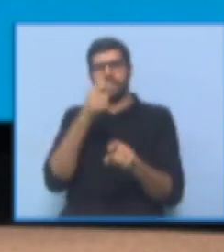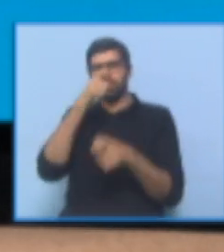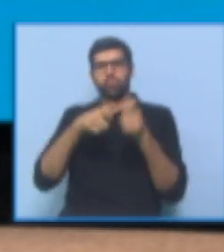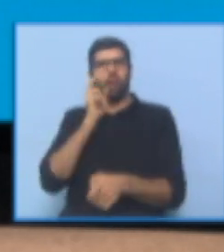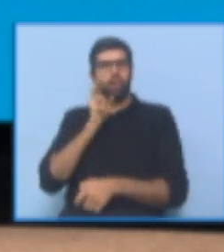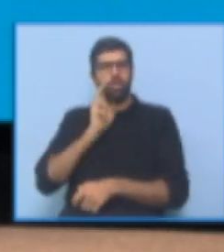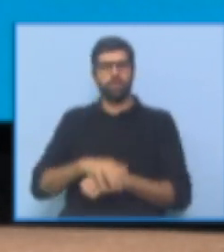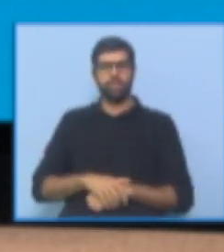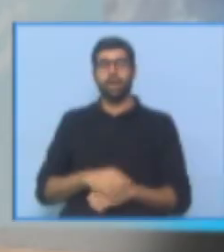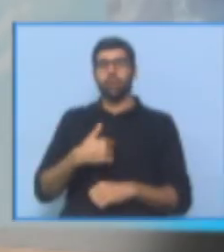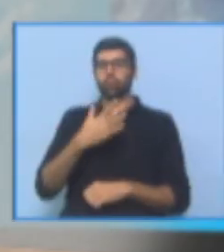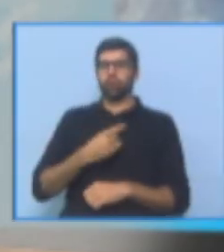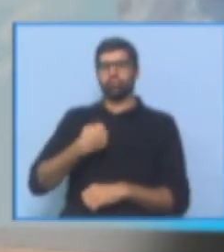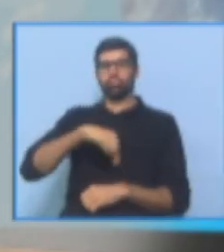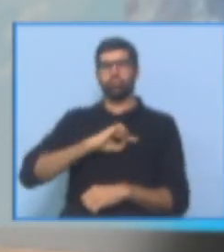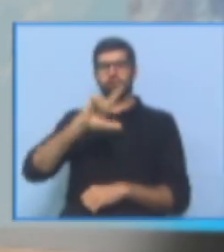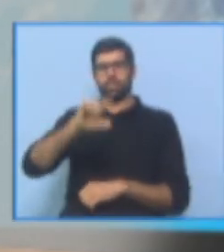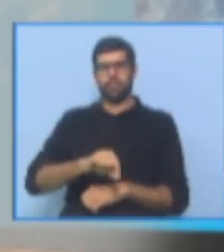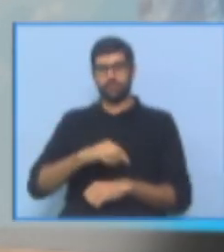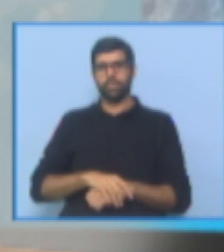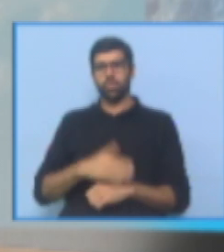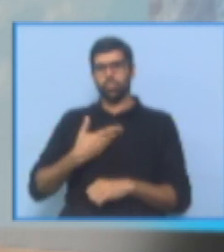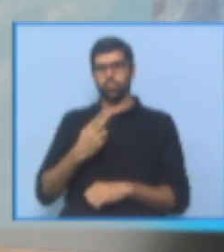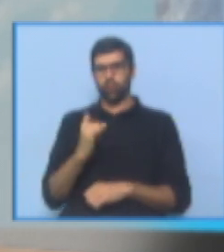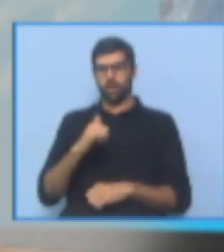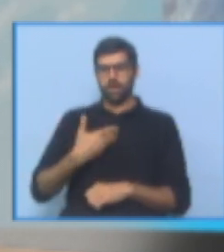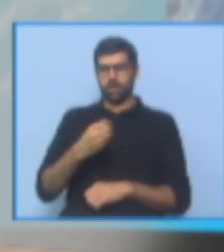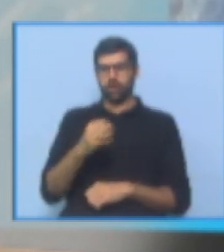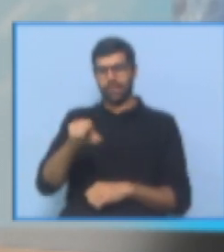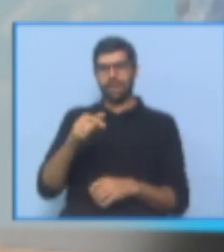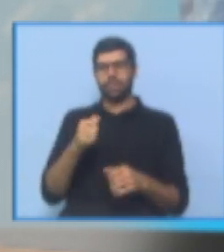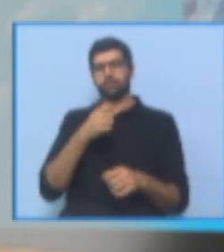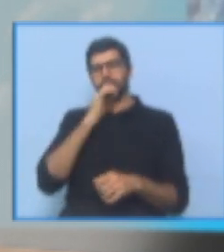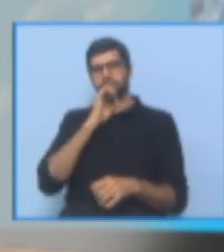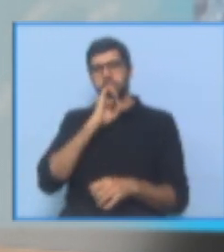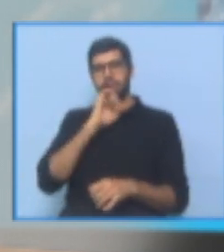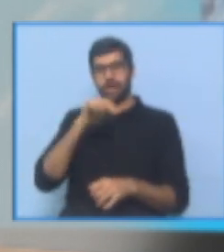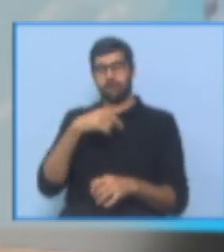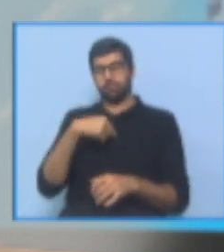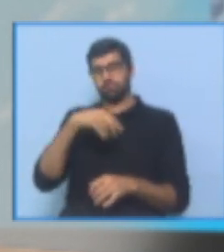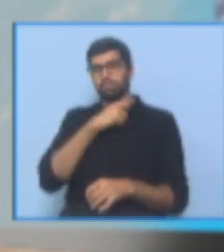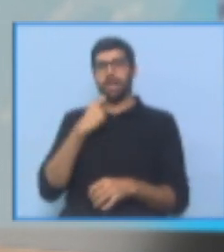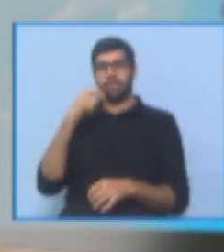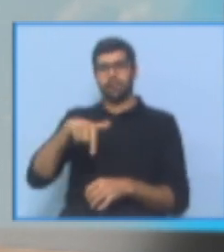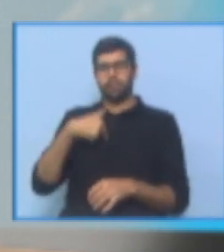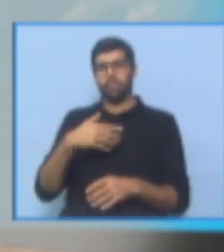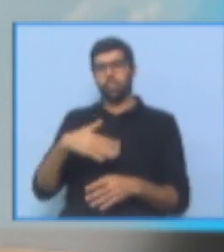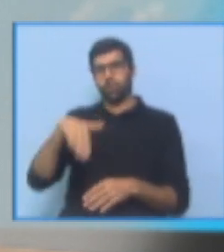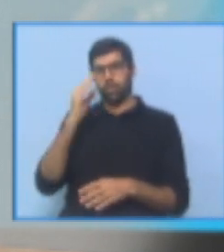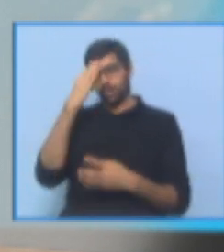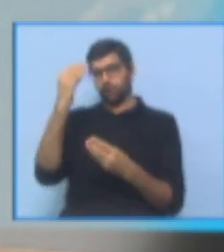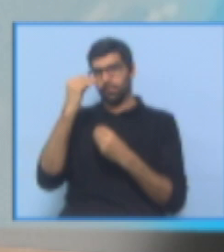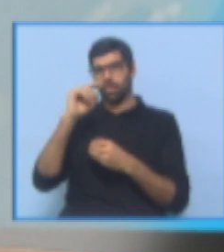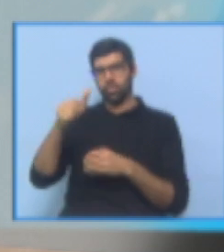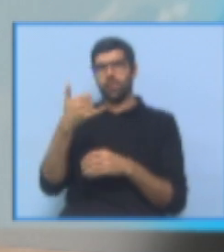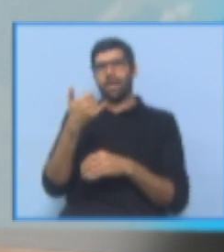acompanhar. E um gosto também nosso. O Dom Wildo foi sacerdote aqui no Patriarcado de Lisboa, aqui se formou e depois foi enviado há 7